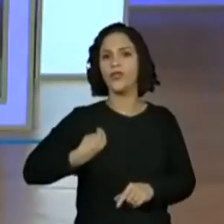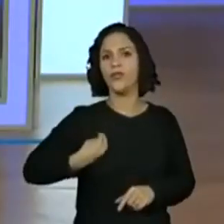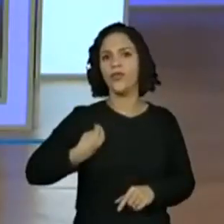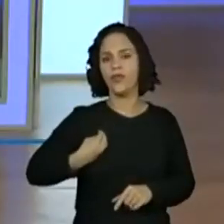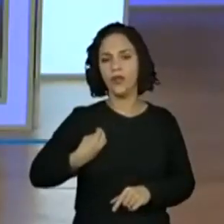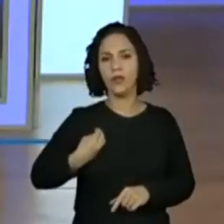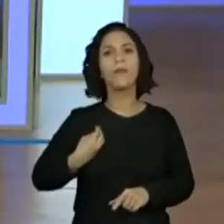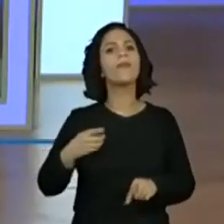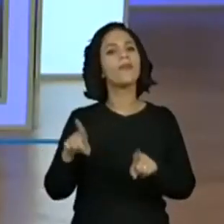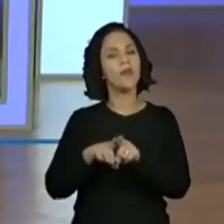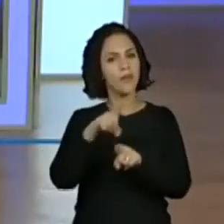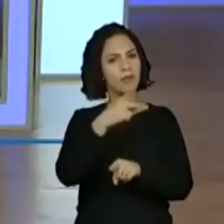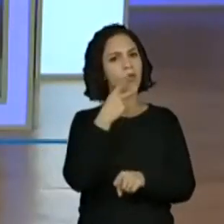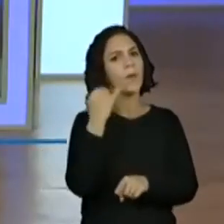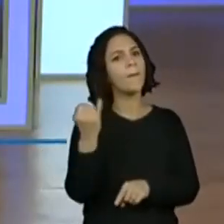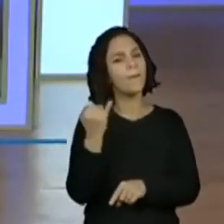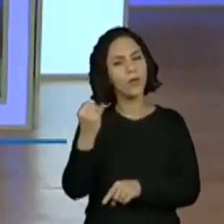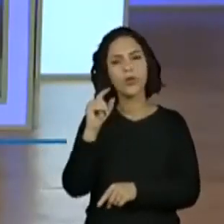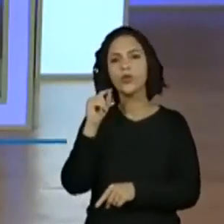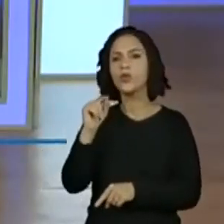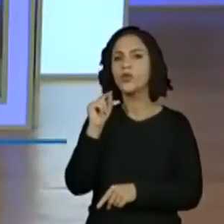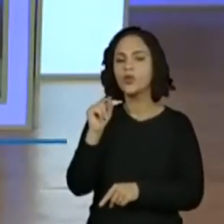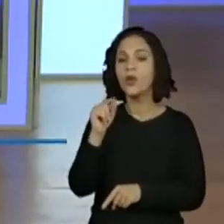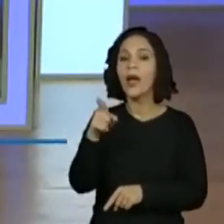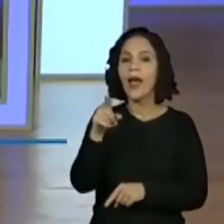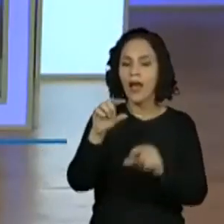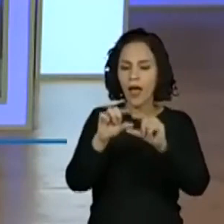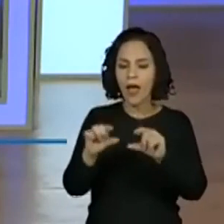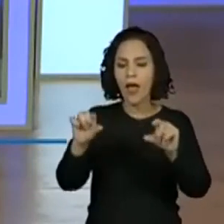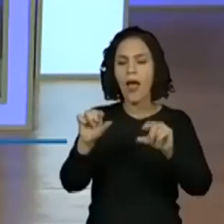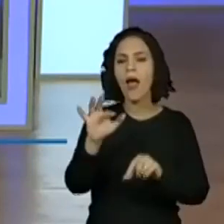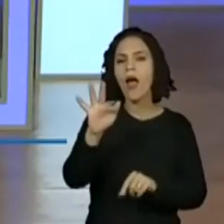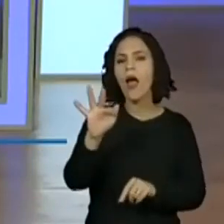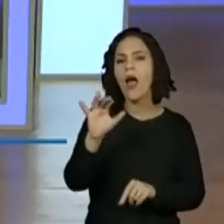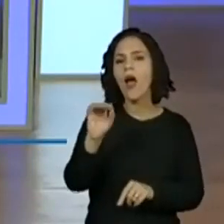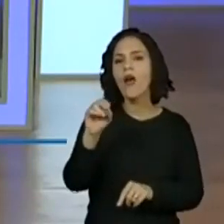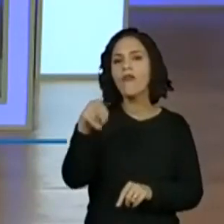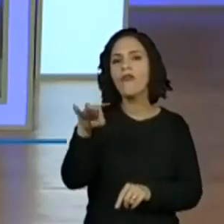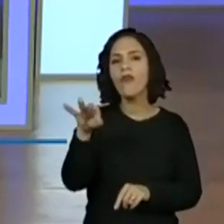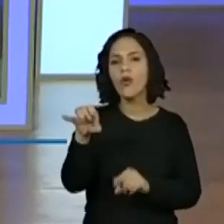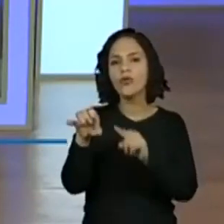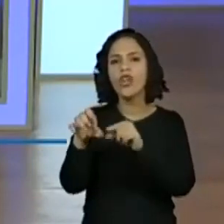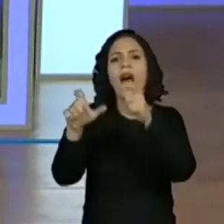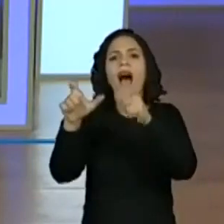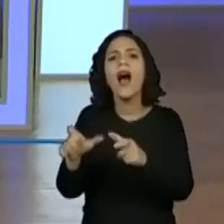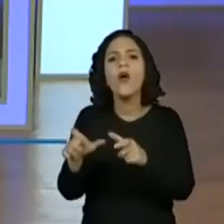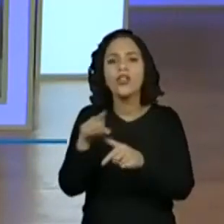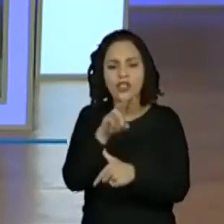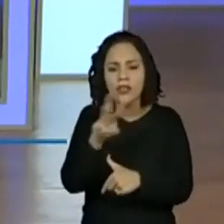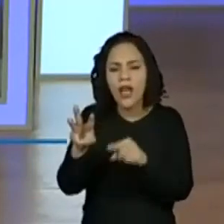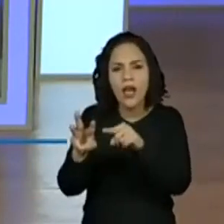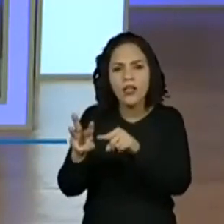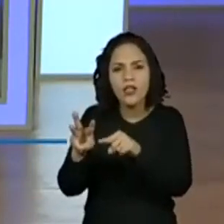professor? Isso você tocou num assunto muito importante, a questão da fonte, né? Sim. Se ela é confiável para que você possa aí